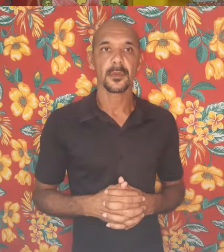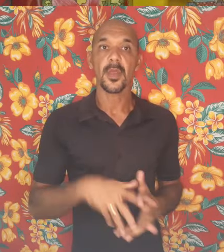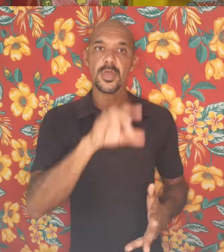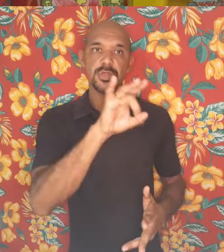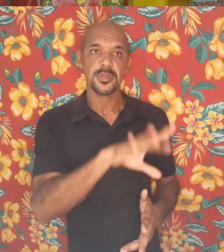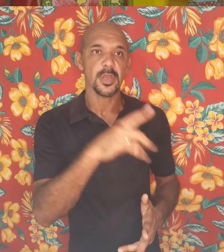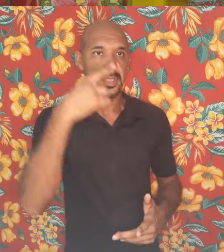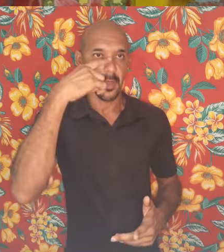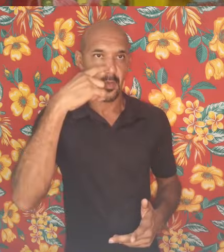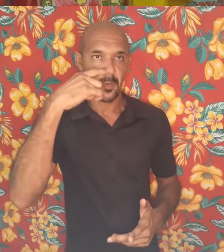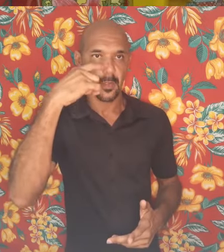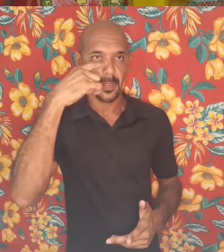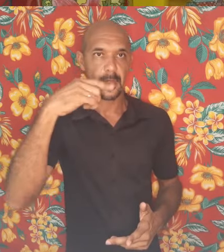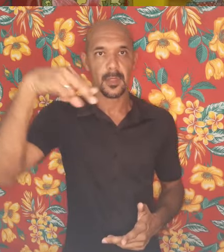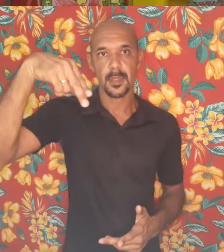boneco.